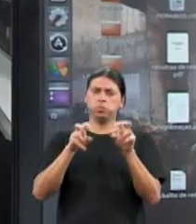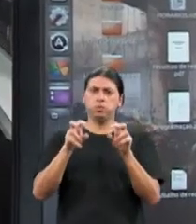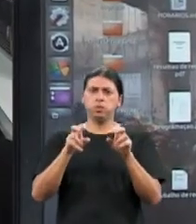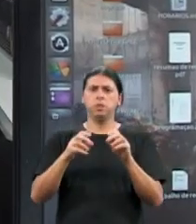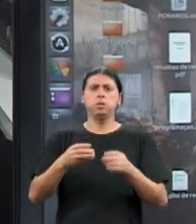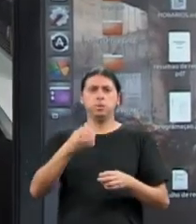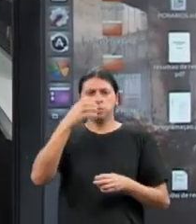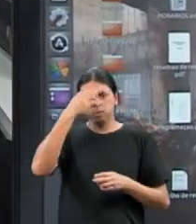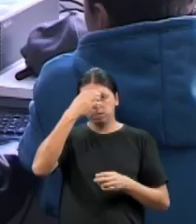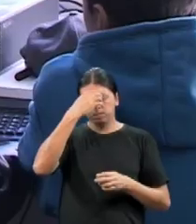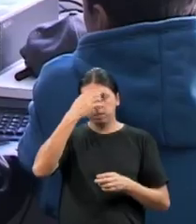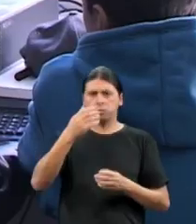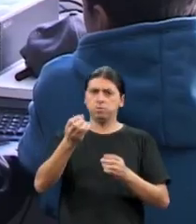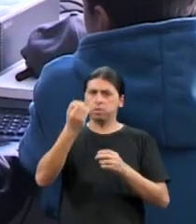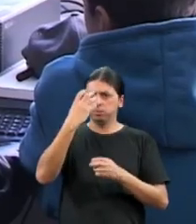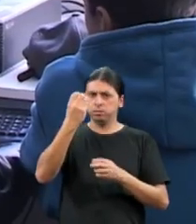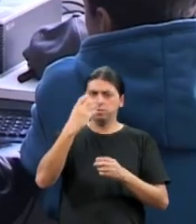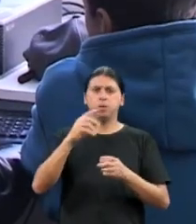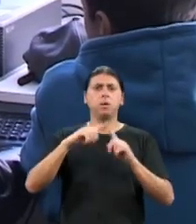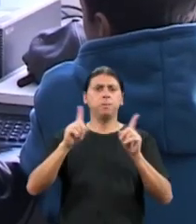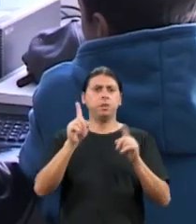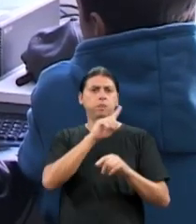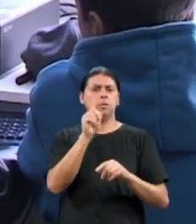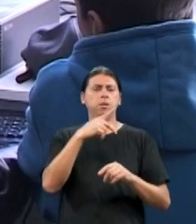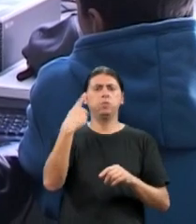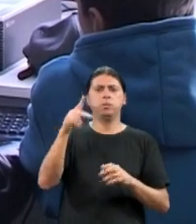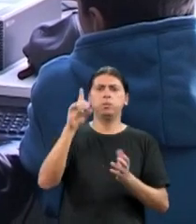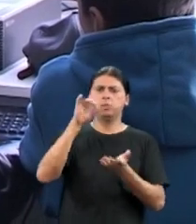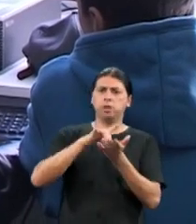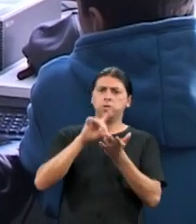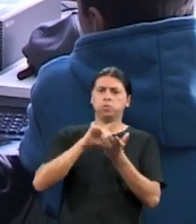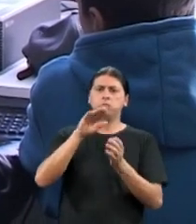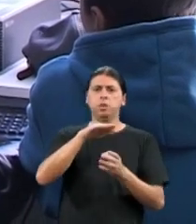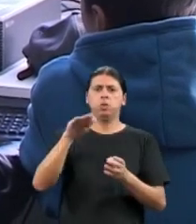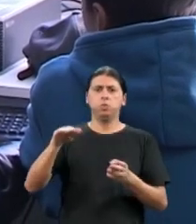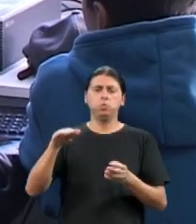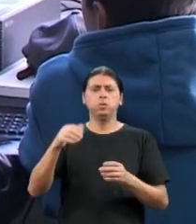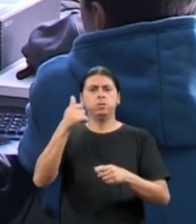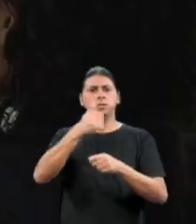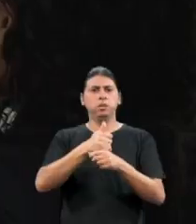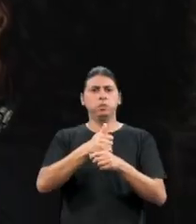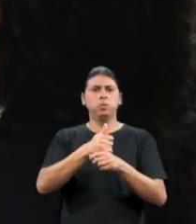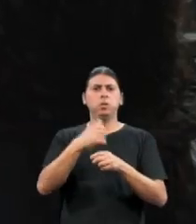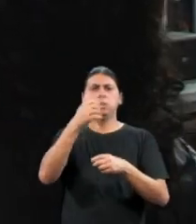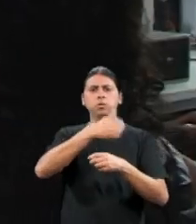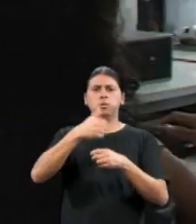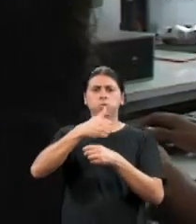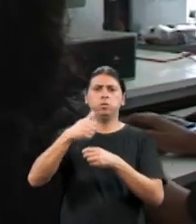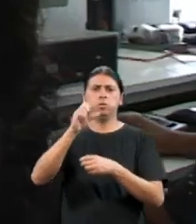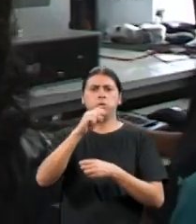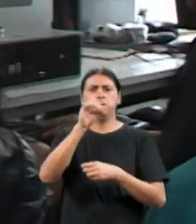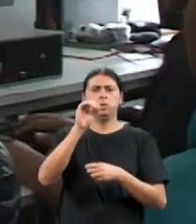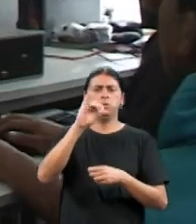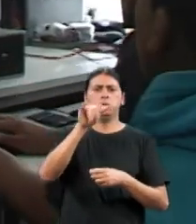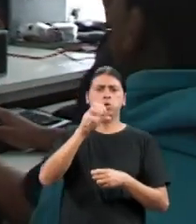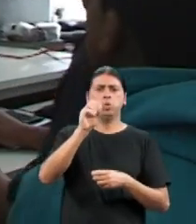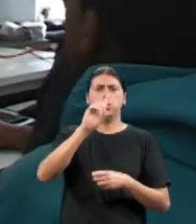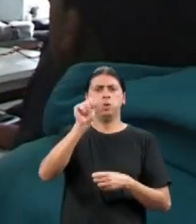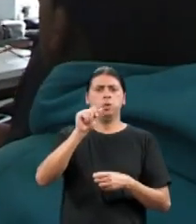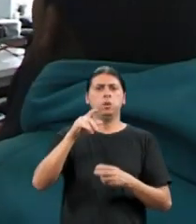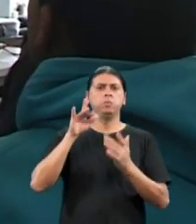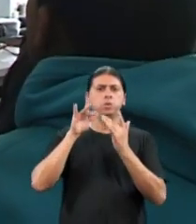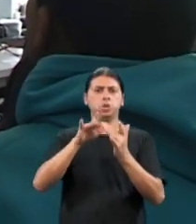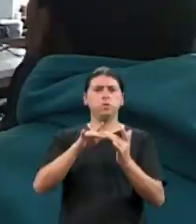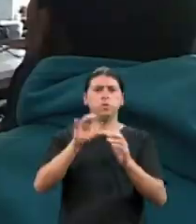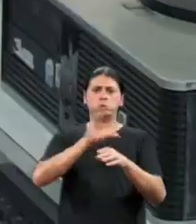adquirir conhecimento. Mas esse não é o caso dos alunos do Centro de Educação Profissional São João Calabria. O objetivo